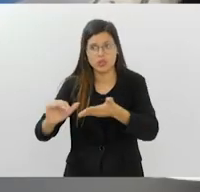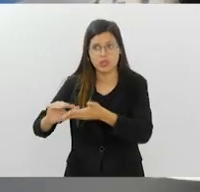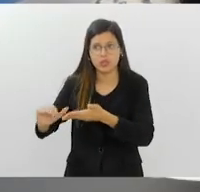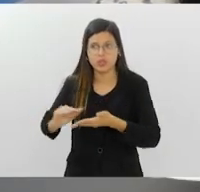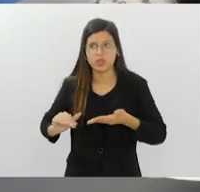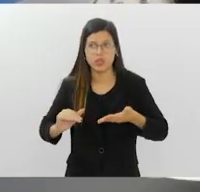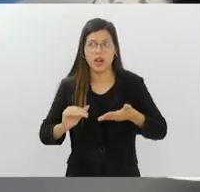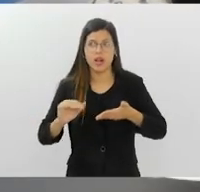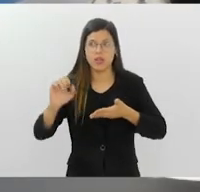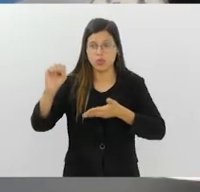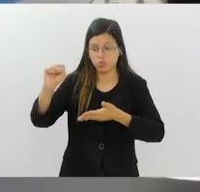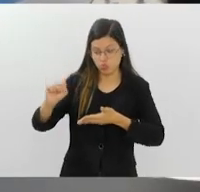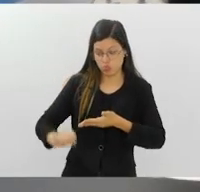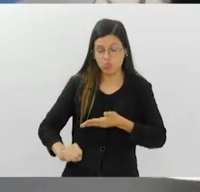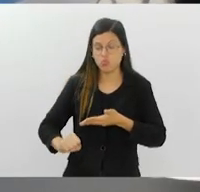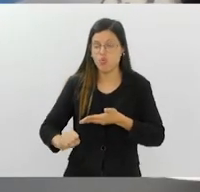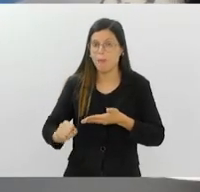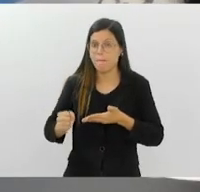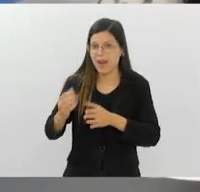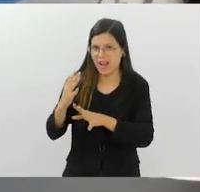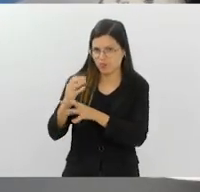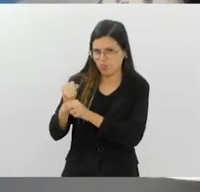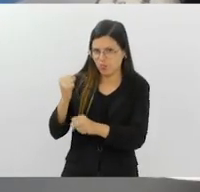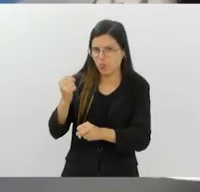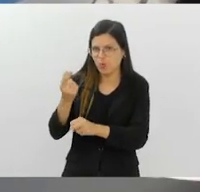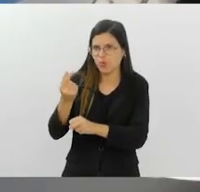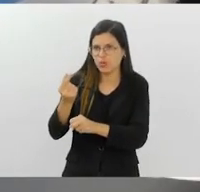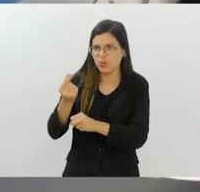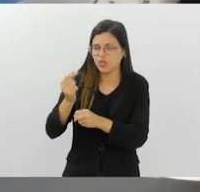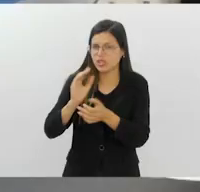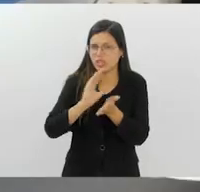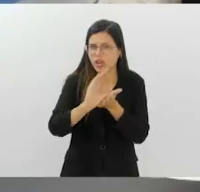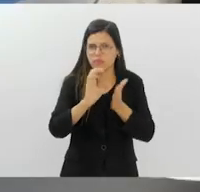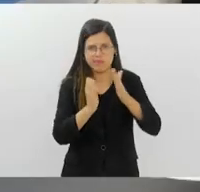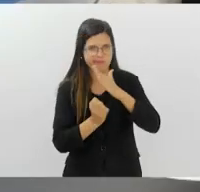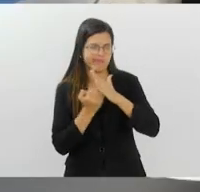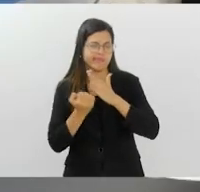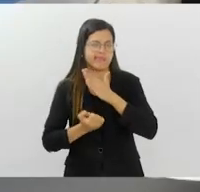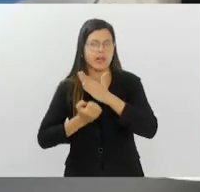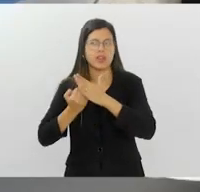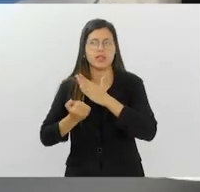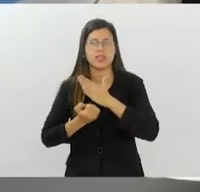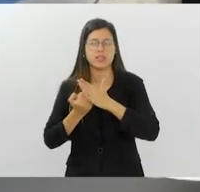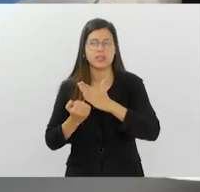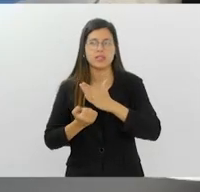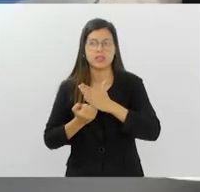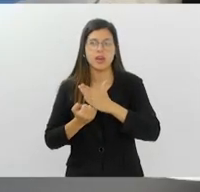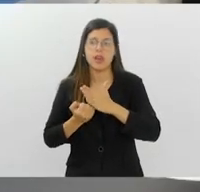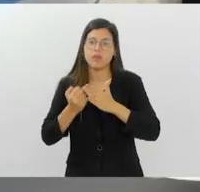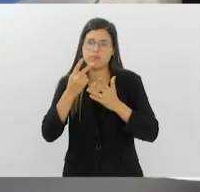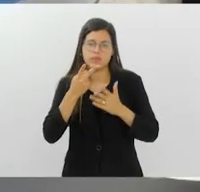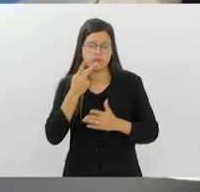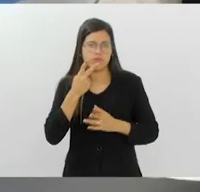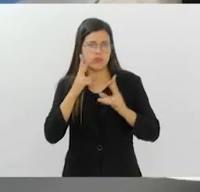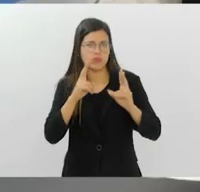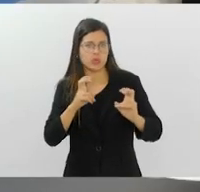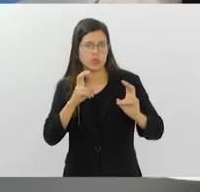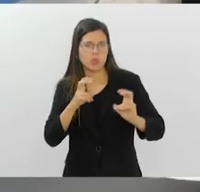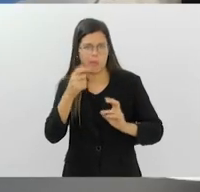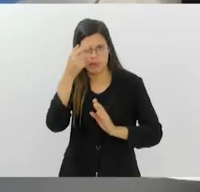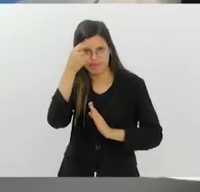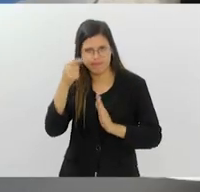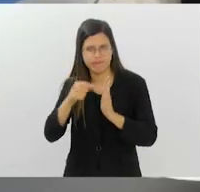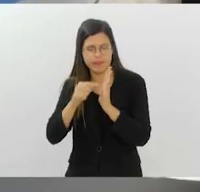su global para garantir o lucro de é bigtech startups que tratam do tema e